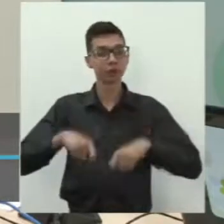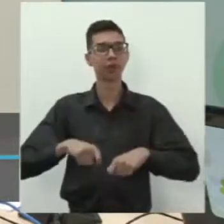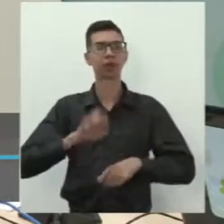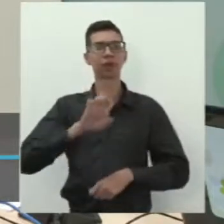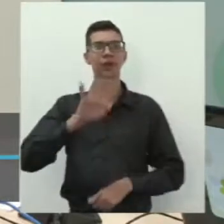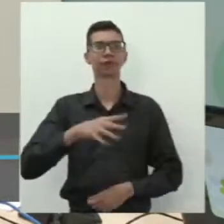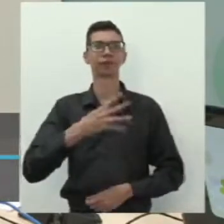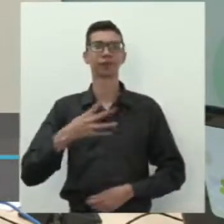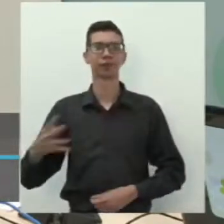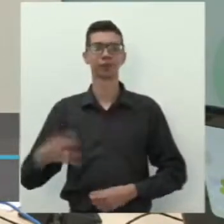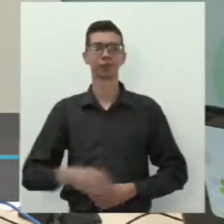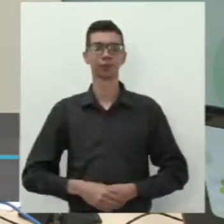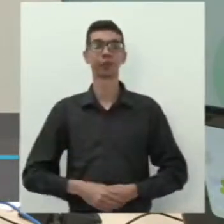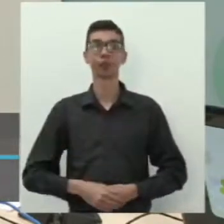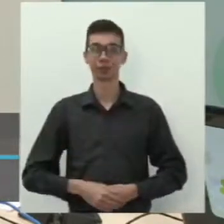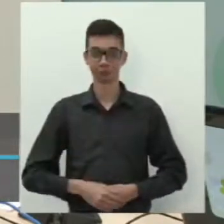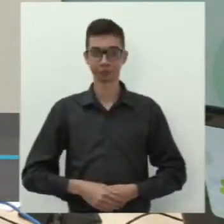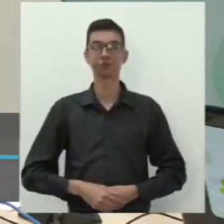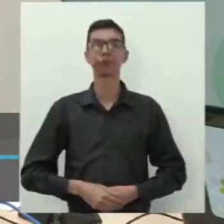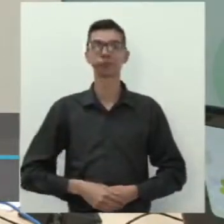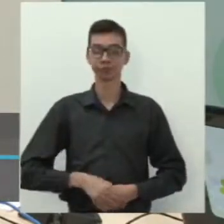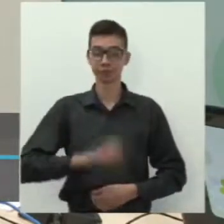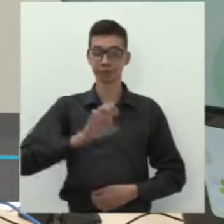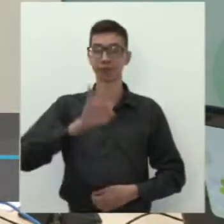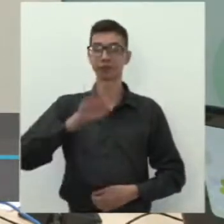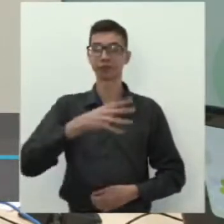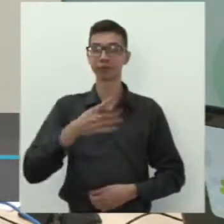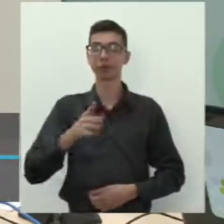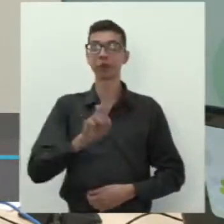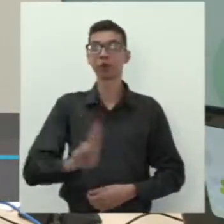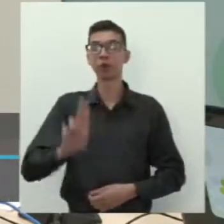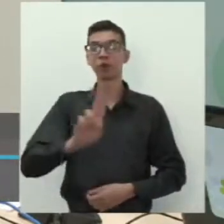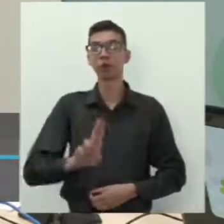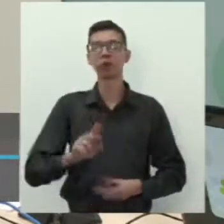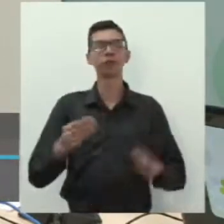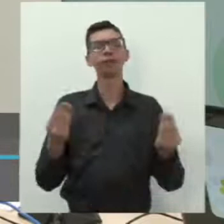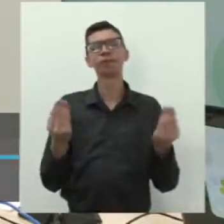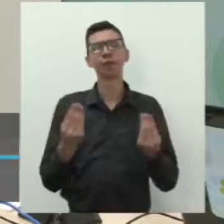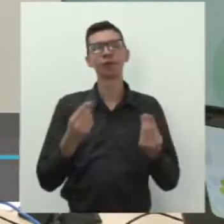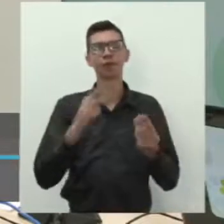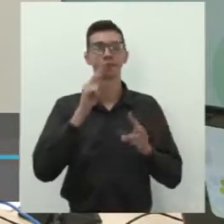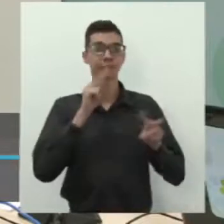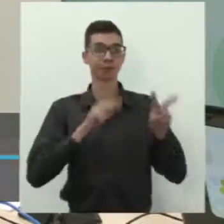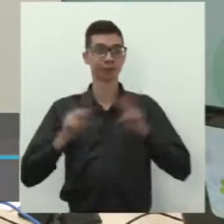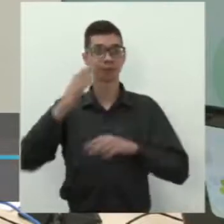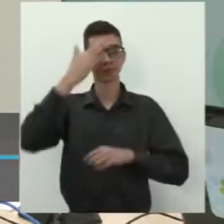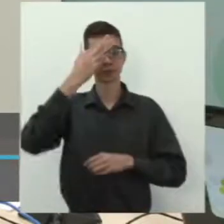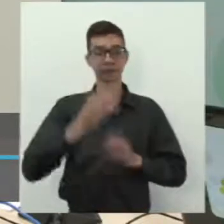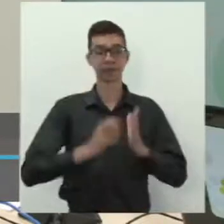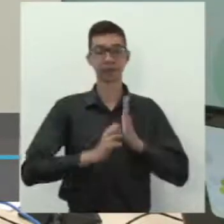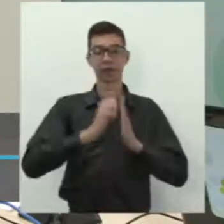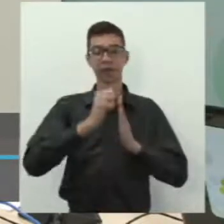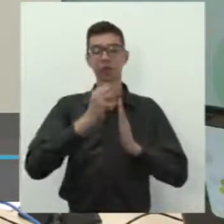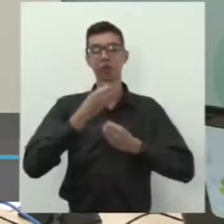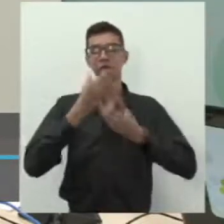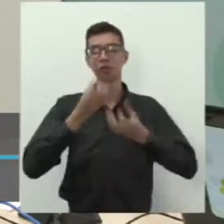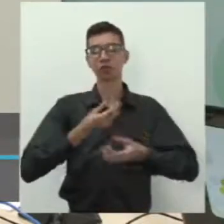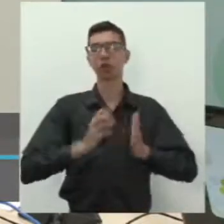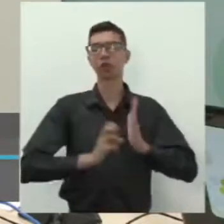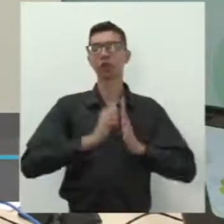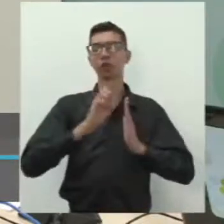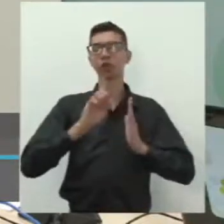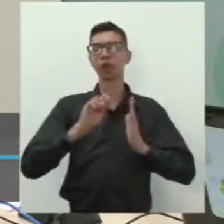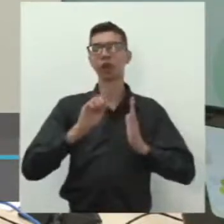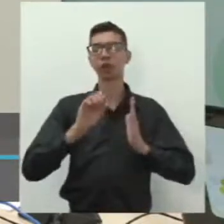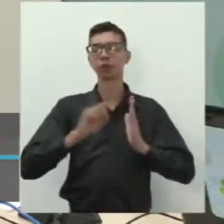Então, o Excel ele é uma ferramenta que você utiliza para visualizar e entender os seus dados. seja dados de dinheiro, né, dados